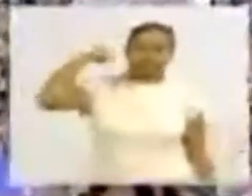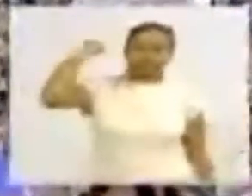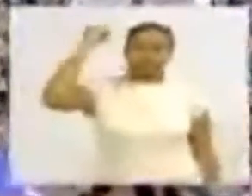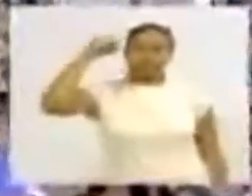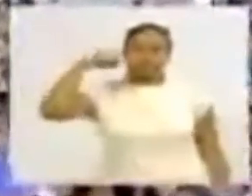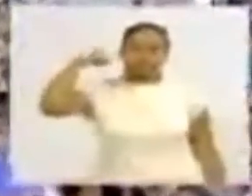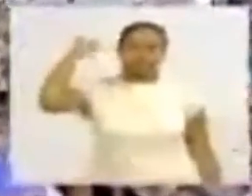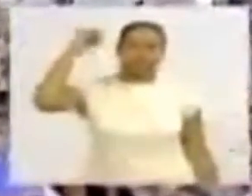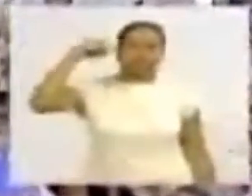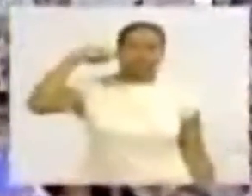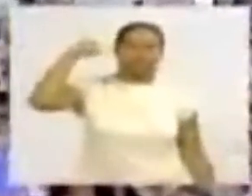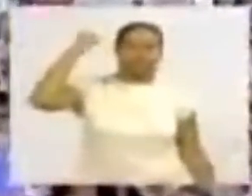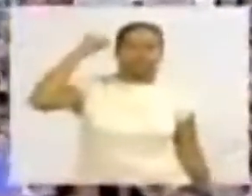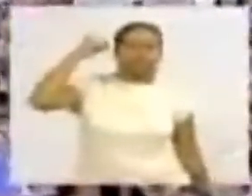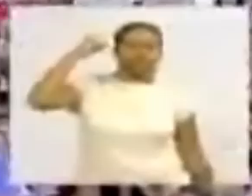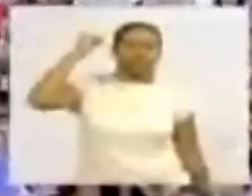Alcançar.